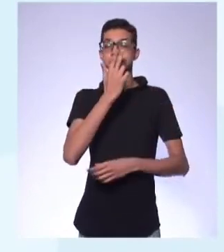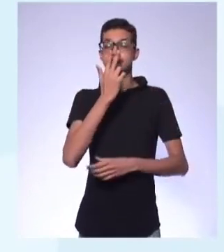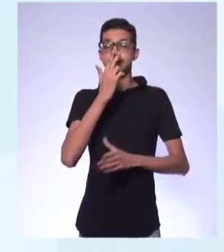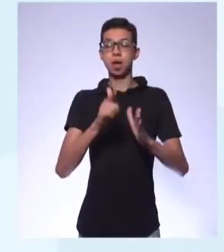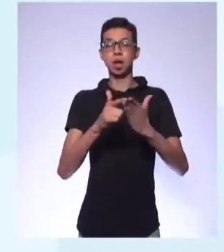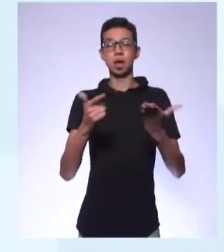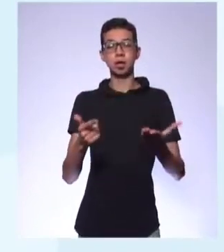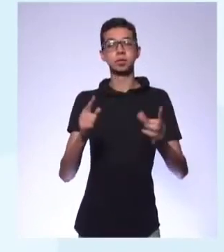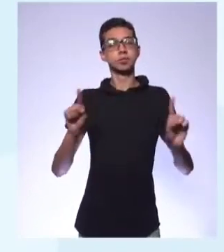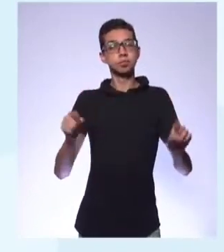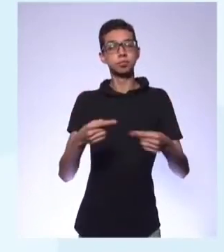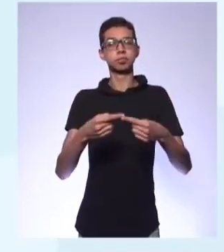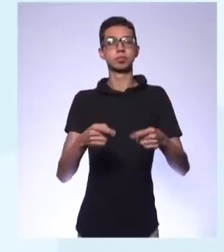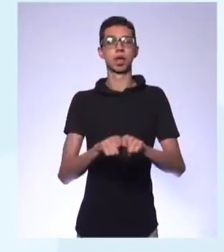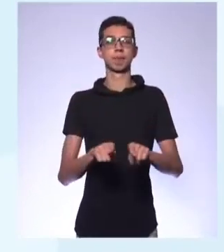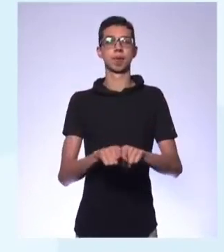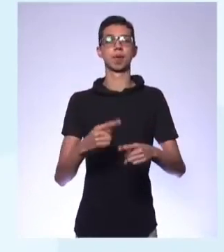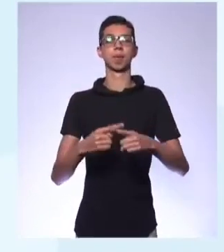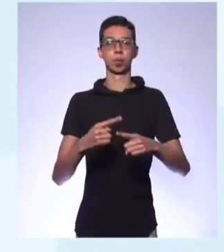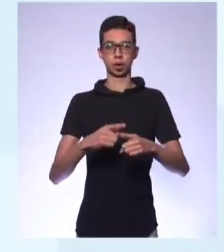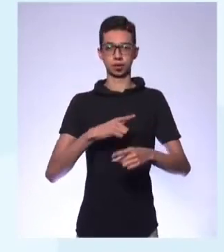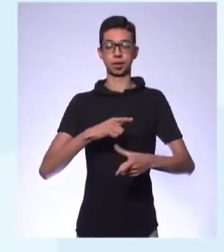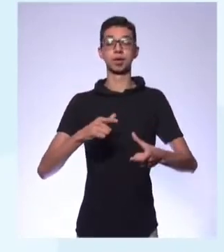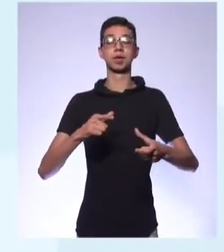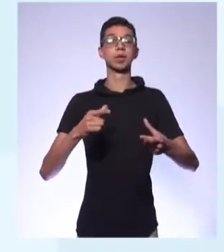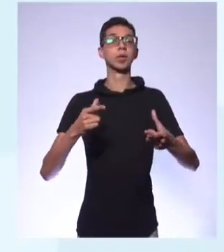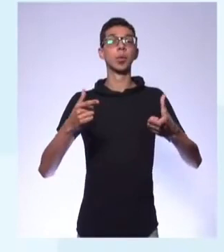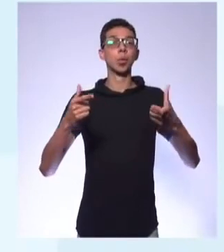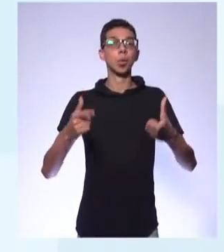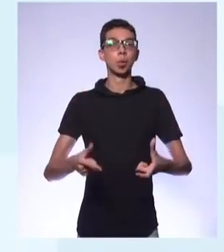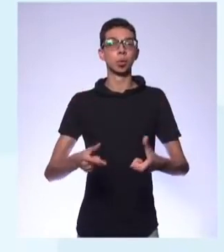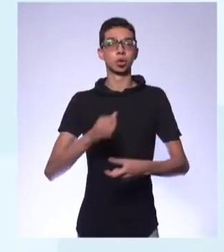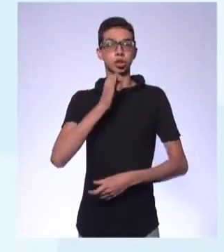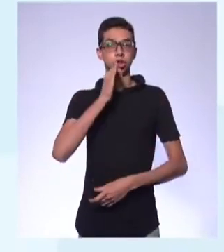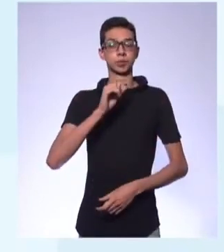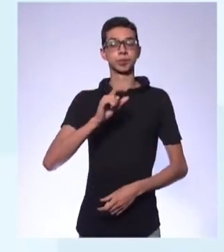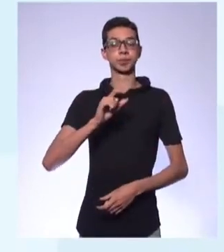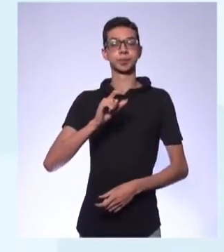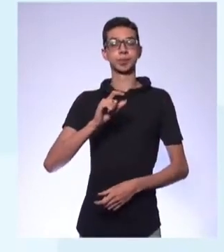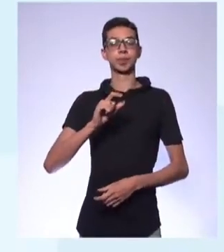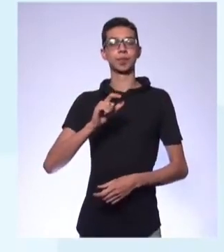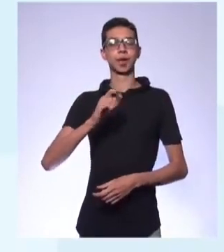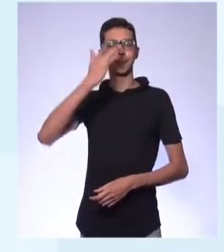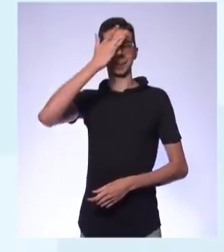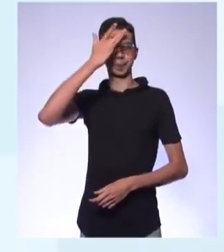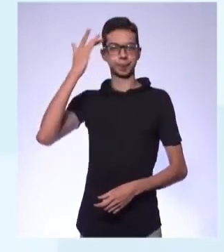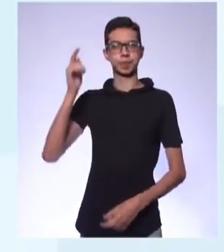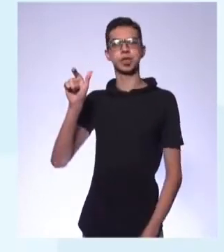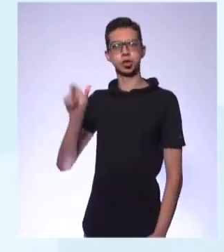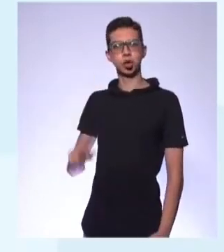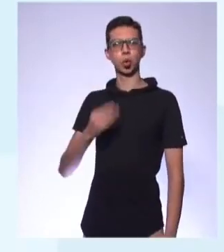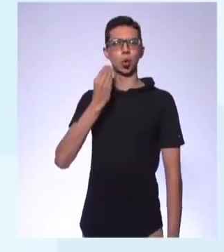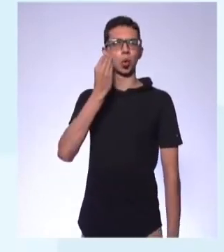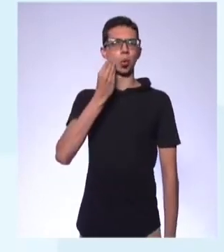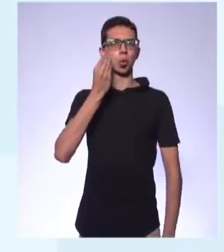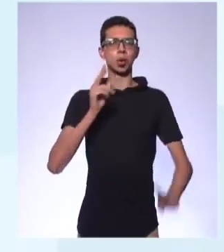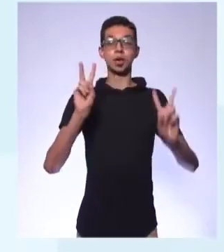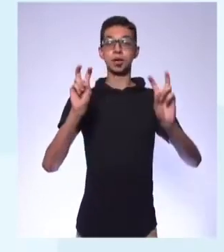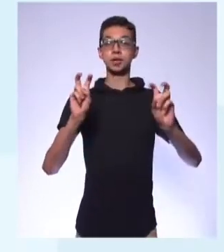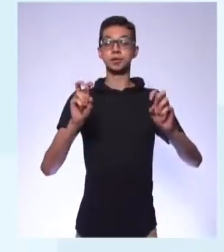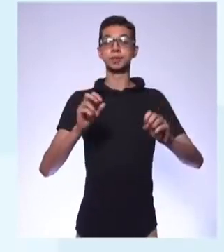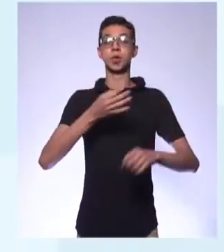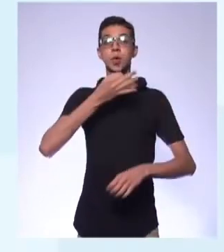porque ela vai aparecer, sim, em colunas específicas nas quais o jornalista, que é especialista nisso,